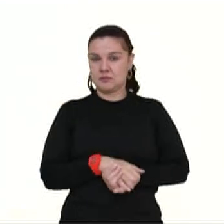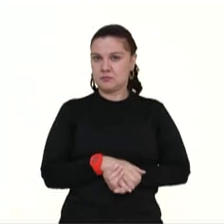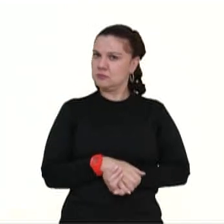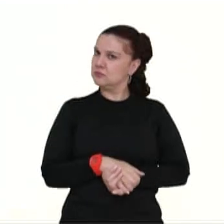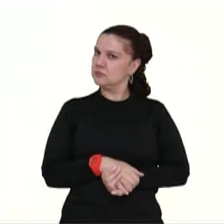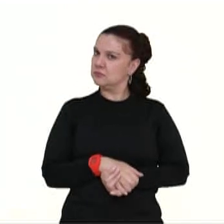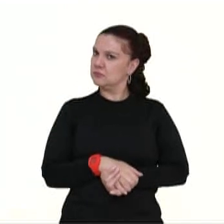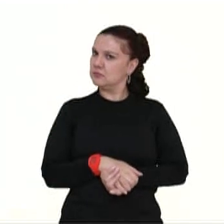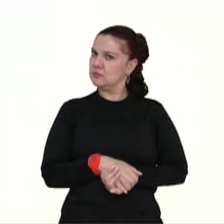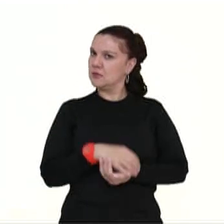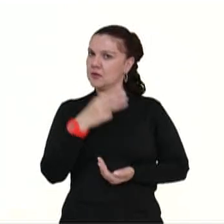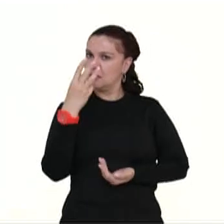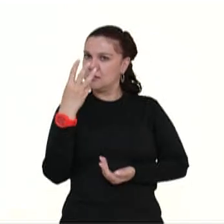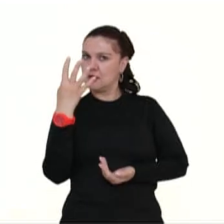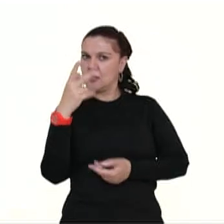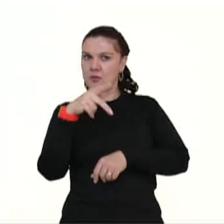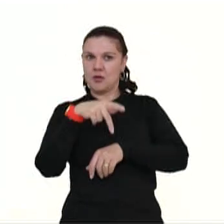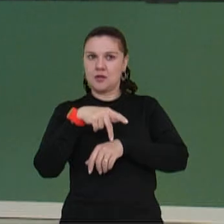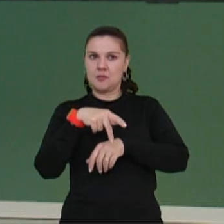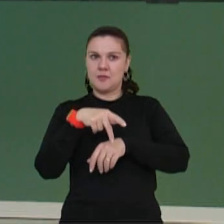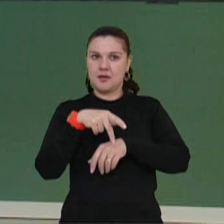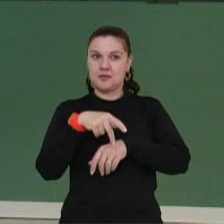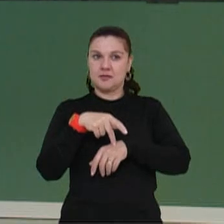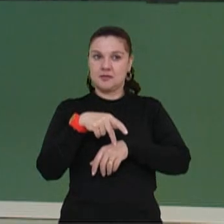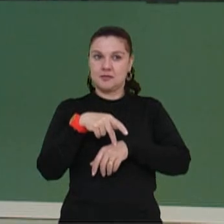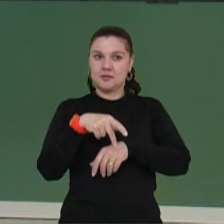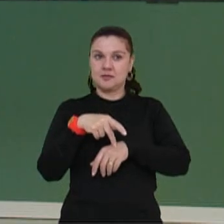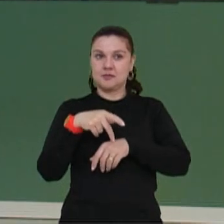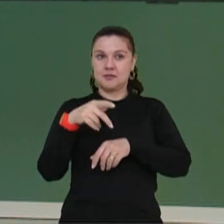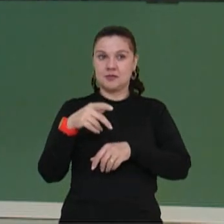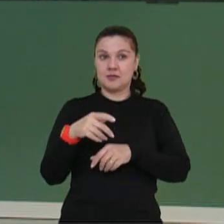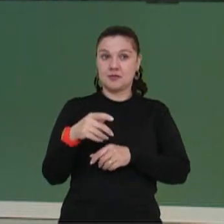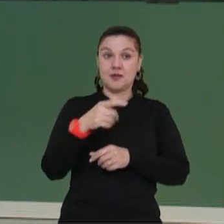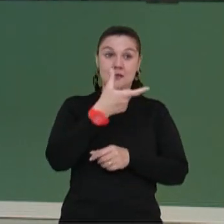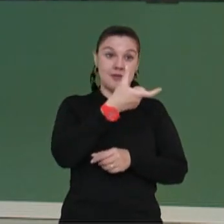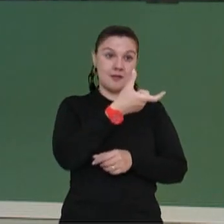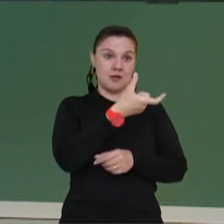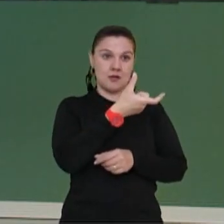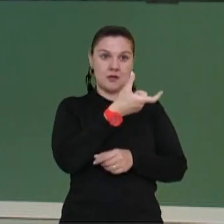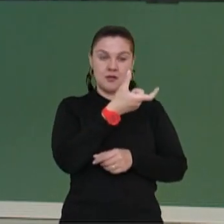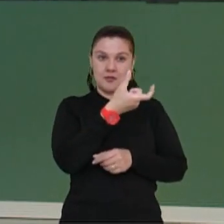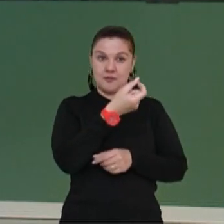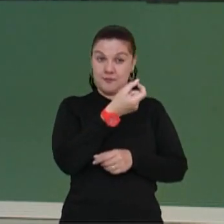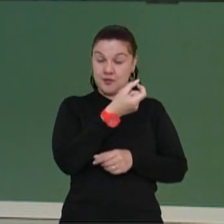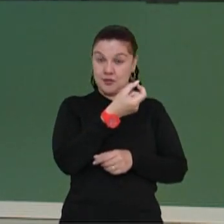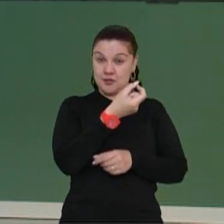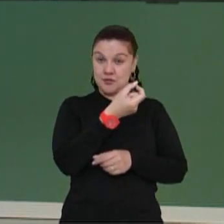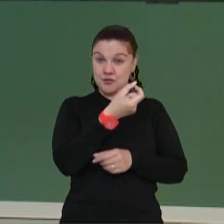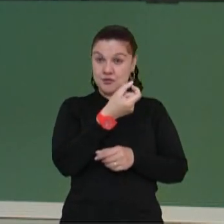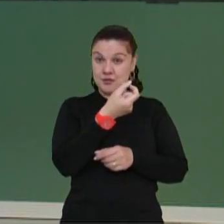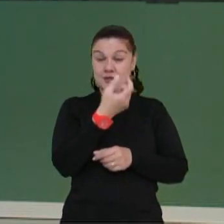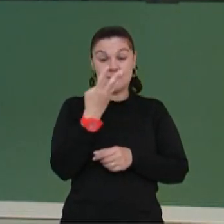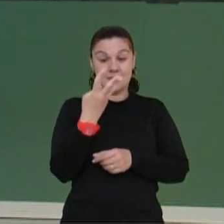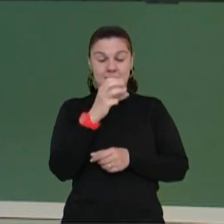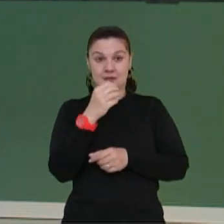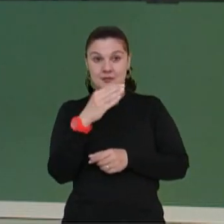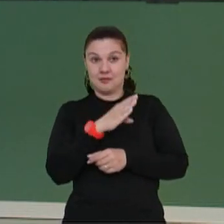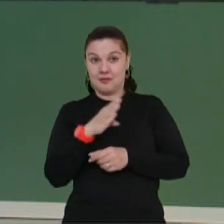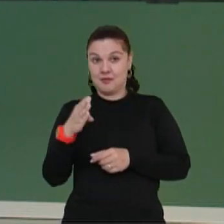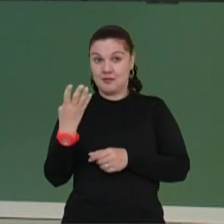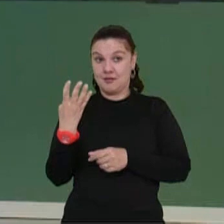Bom, 34 pedras está onde? Está entre 20 e 30. Aliás, em 20 e 30 não, entre 30 e